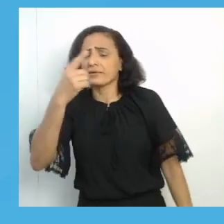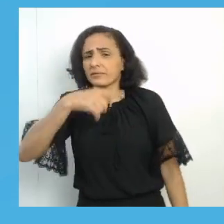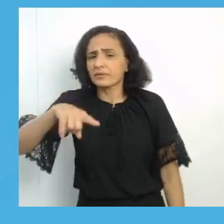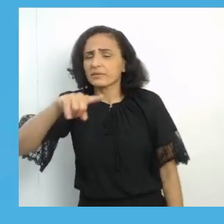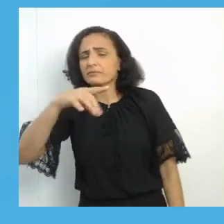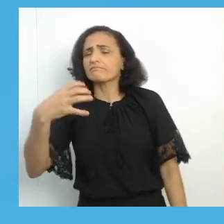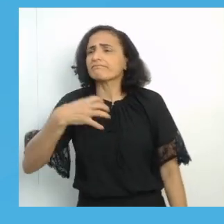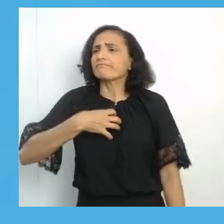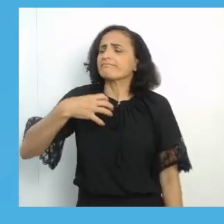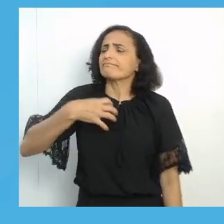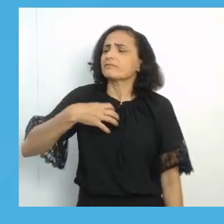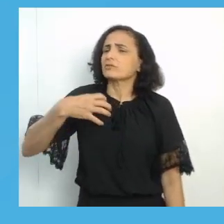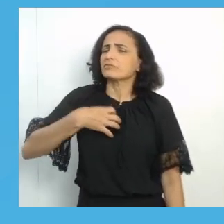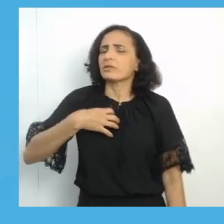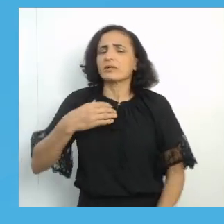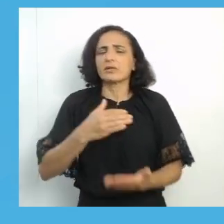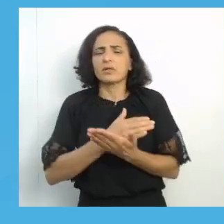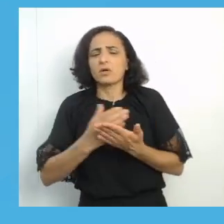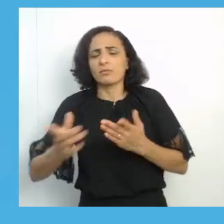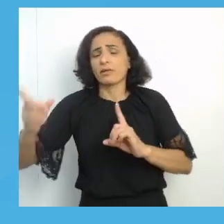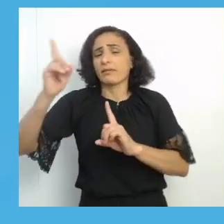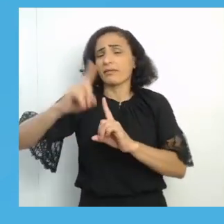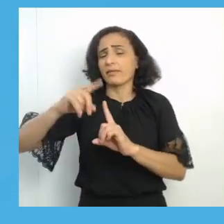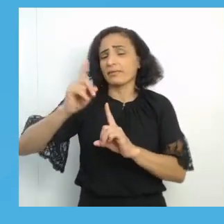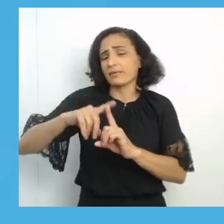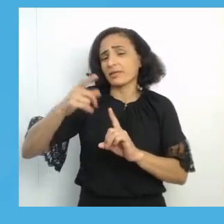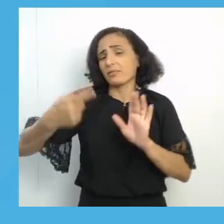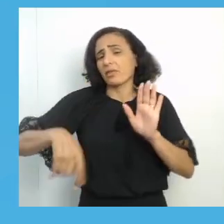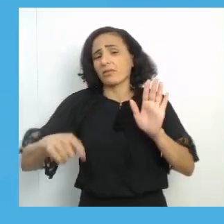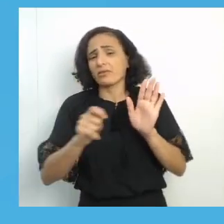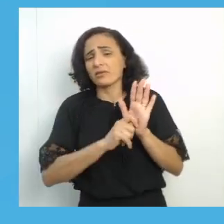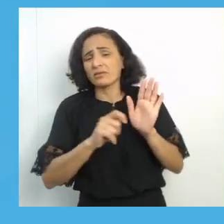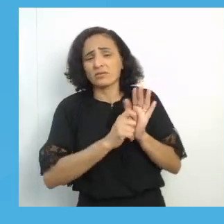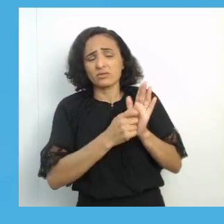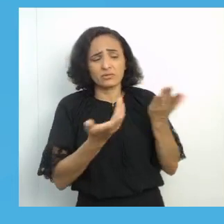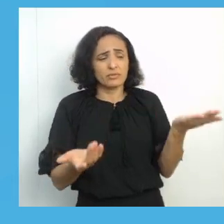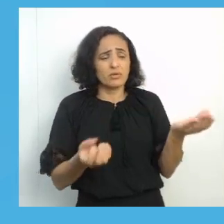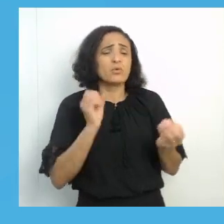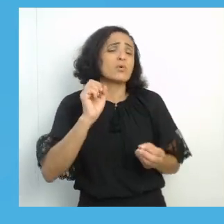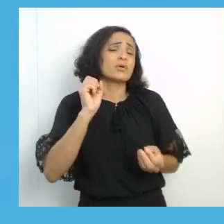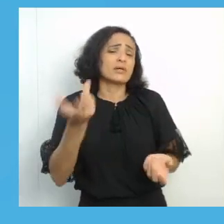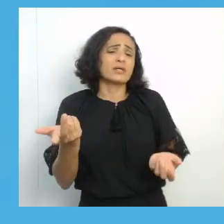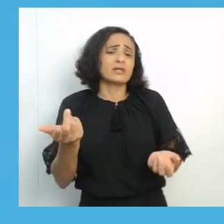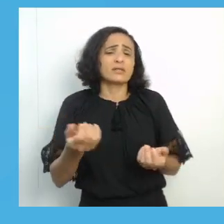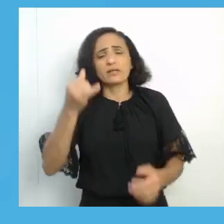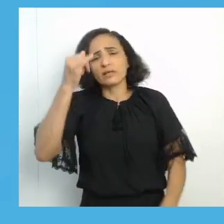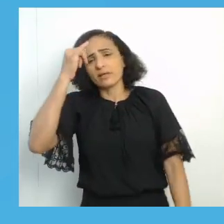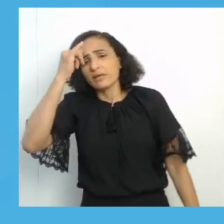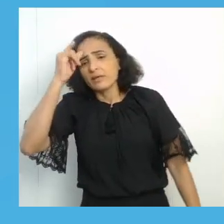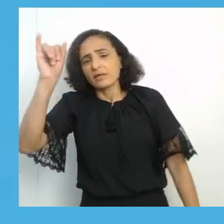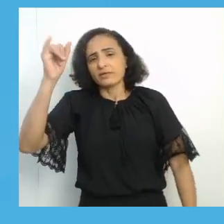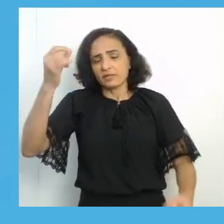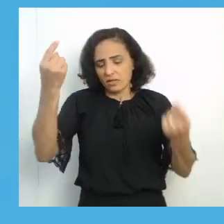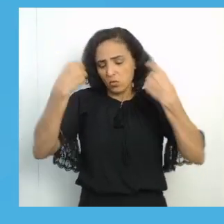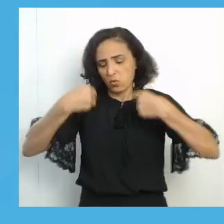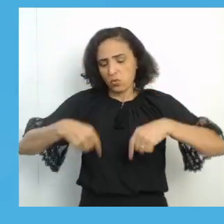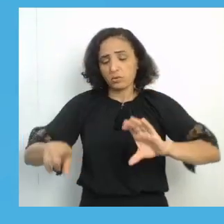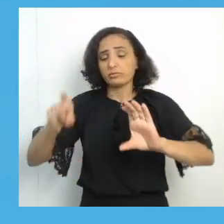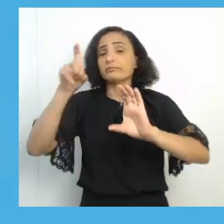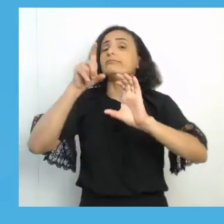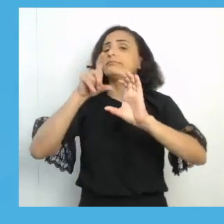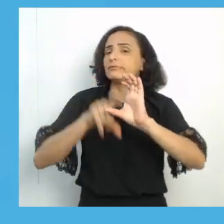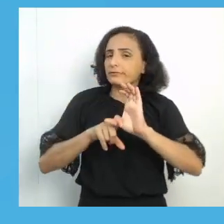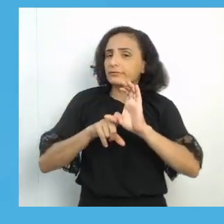está usando aquele tipo de droga e o que vai proteger para fazer com que essa pessoa ela